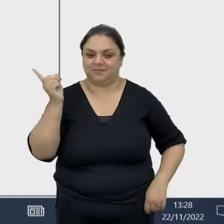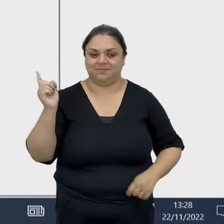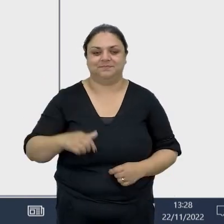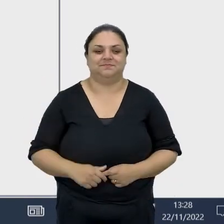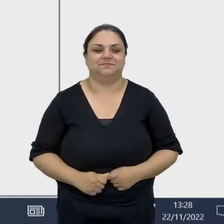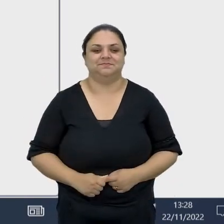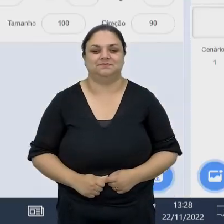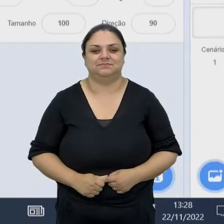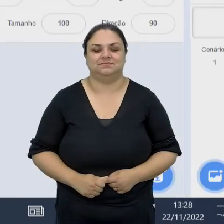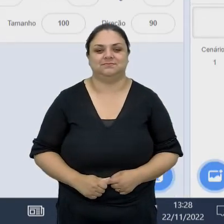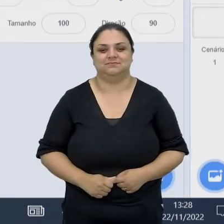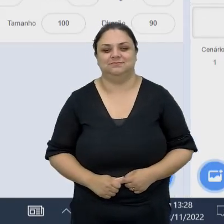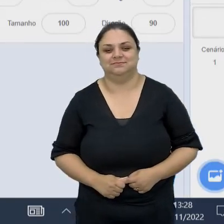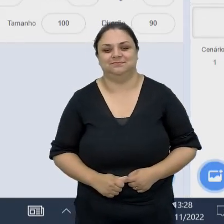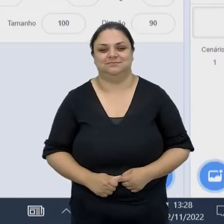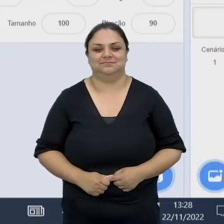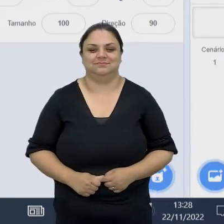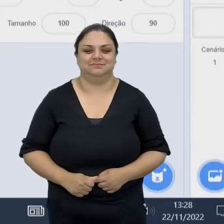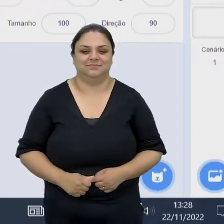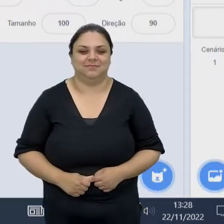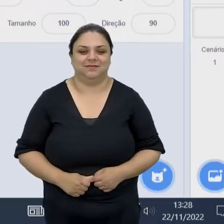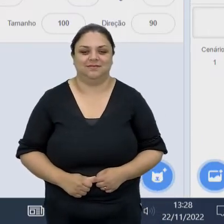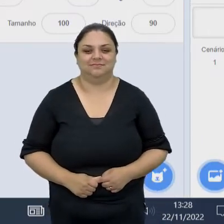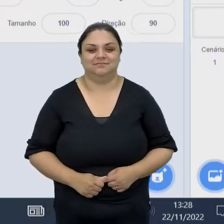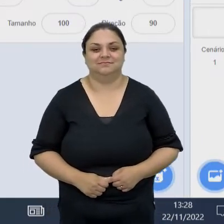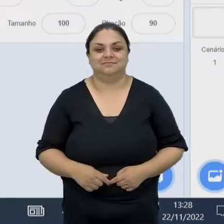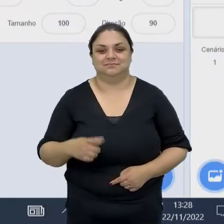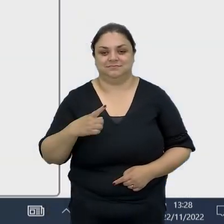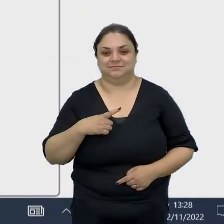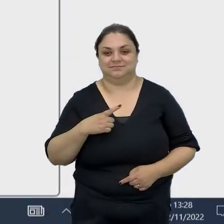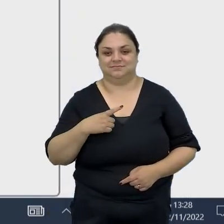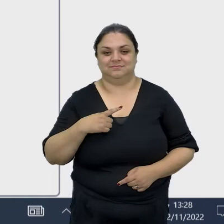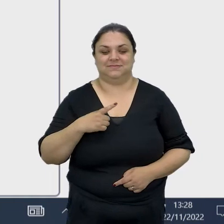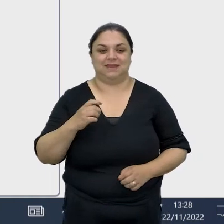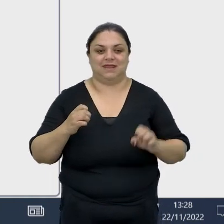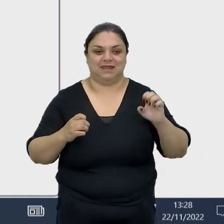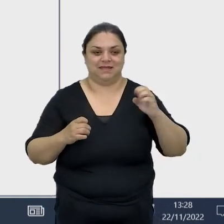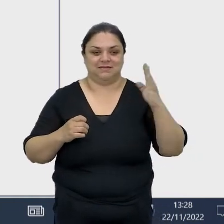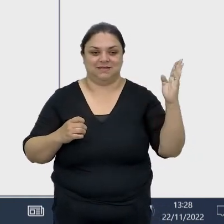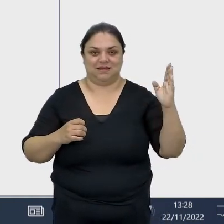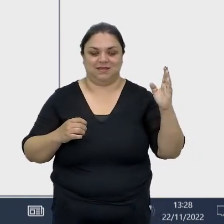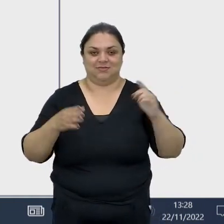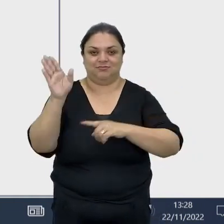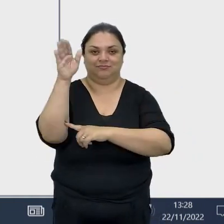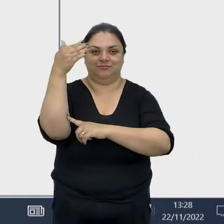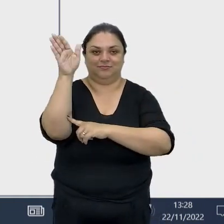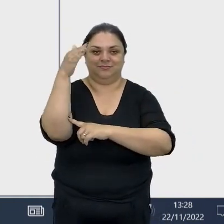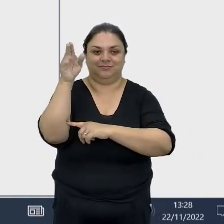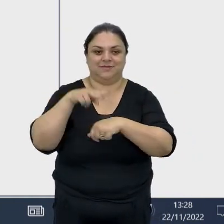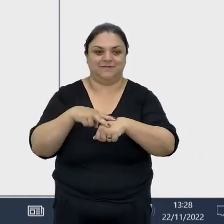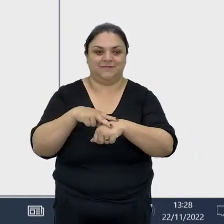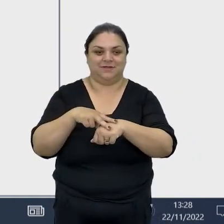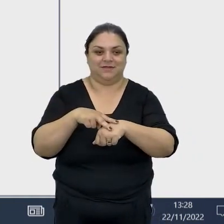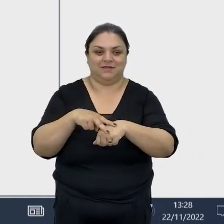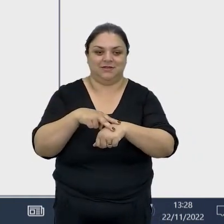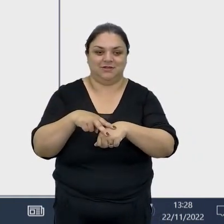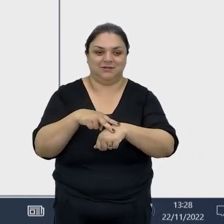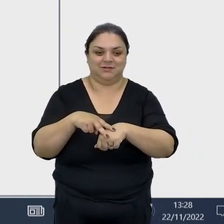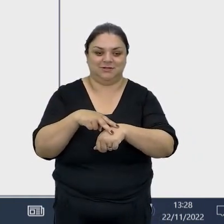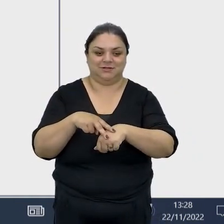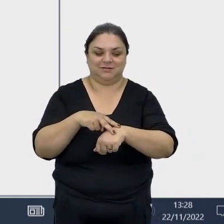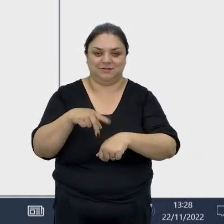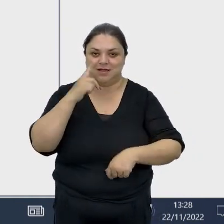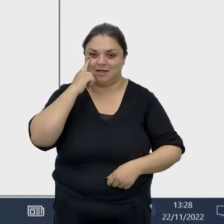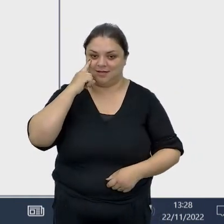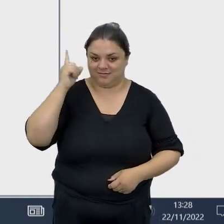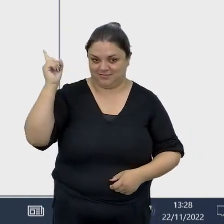aí que- no canto superior esquerdo tem a bandeirinha, né? Isso, Que é deixa onde eu pôr o você tem gatinho que mais pra clicar. baixo. Olha lá. Quando eu clicar aqui no verdinho, vai aparecer a frase